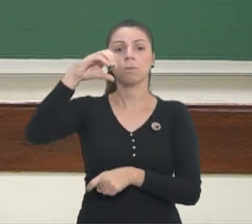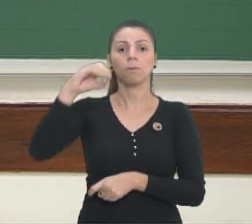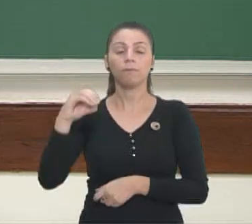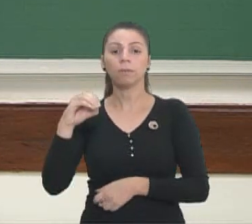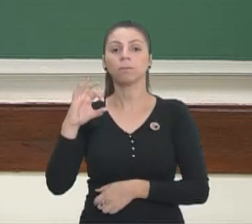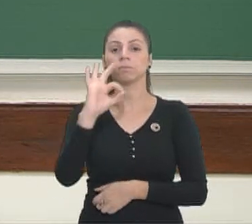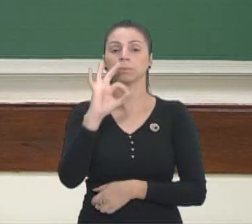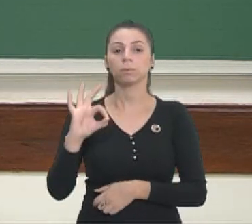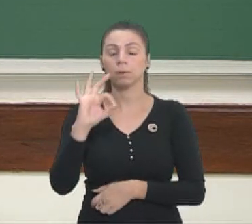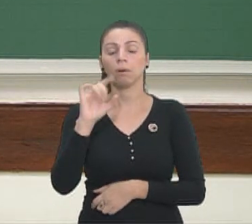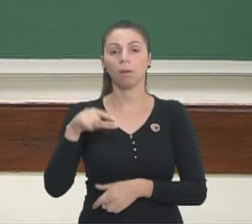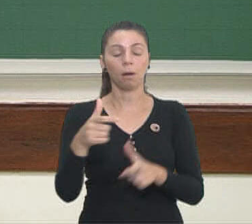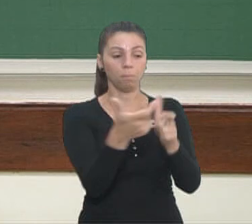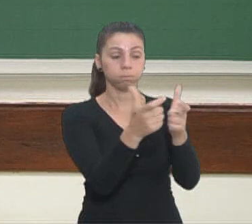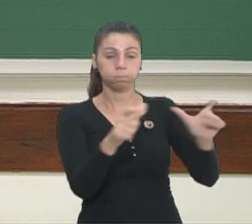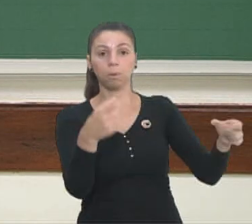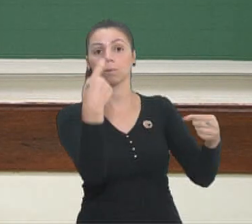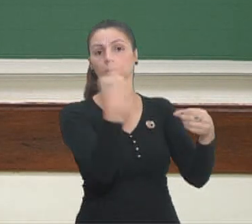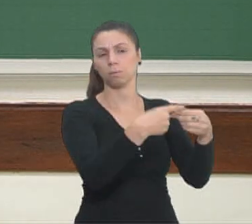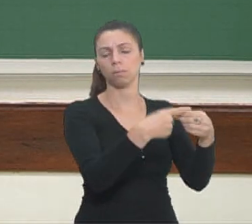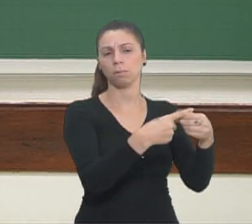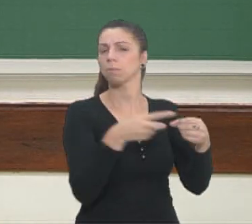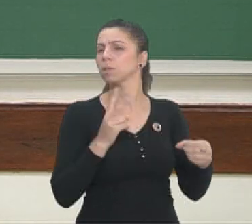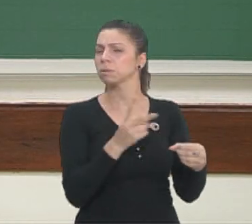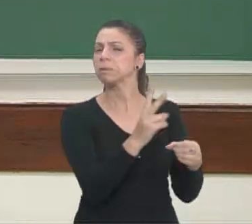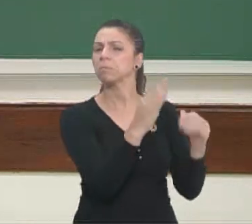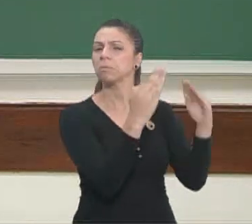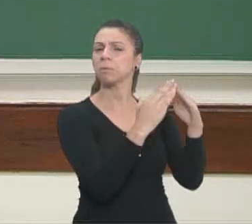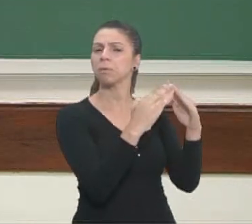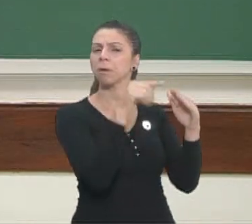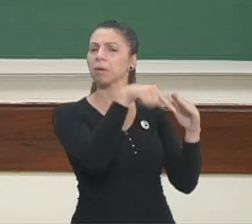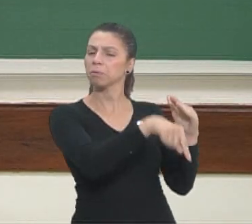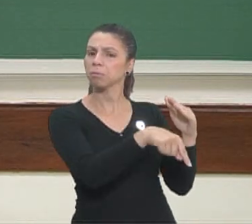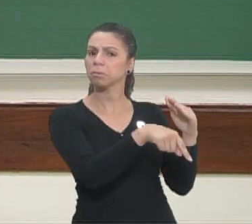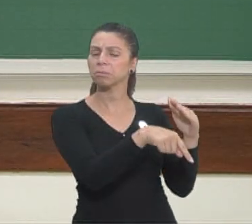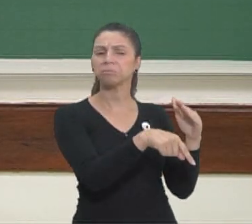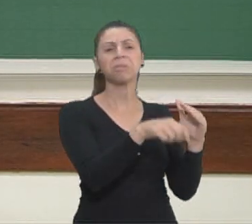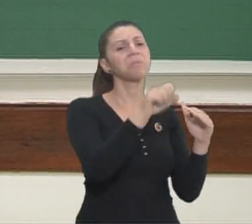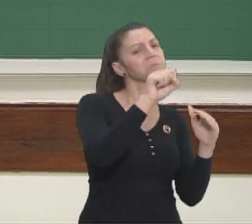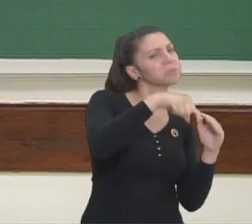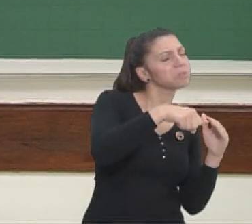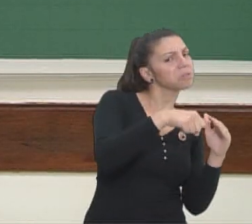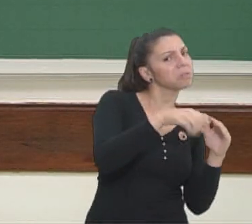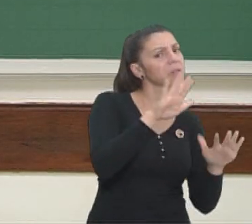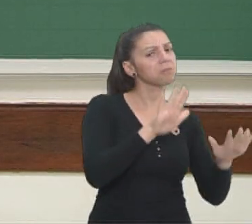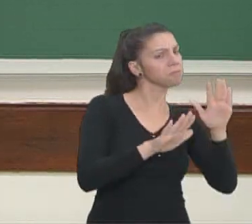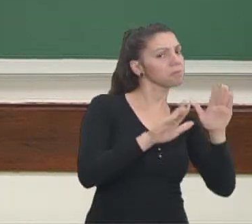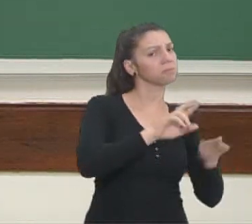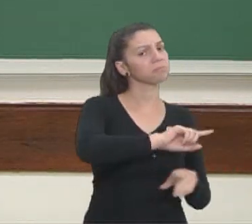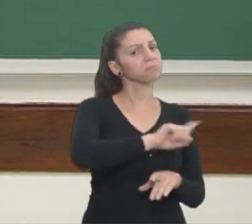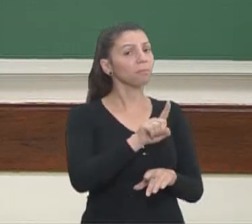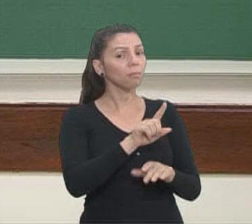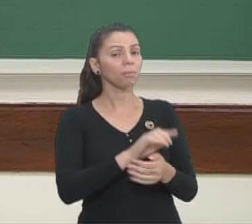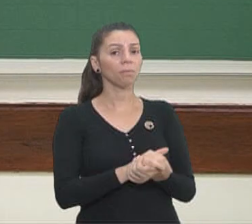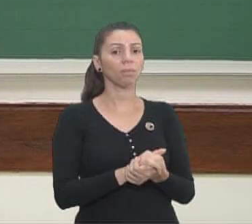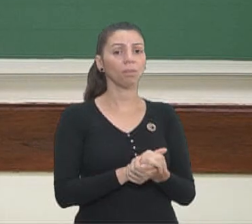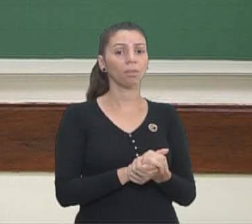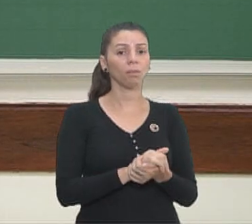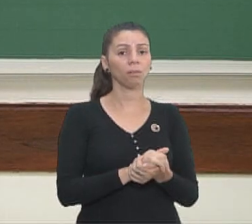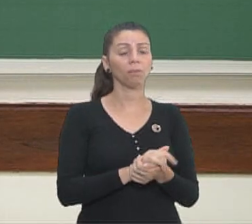urbana, mas sempre moraram ali, alguns sim, alguns não. Muitos vieram então da